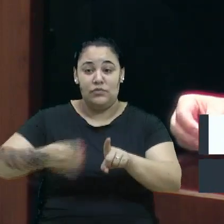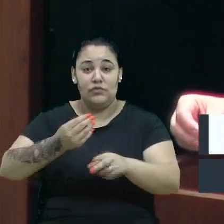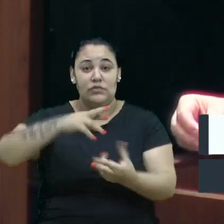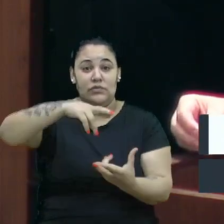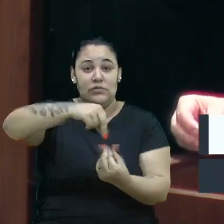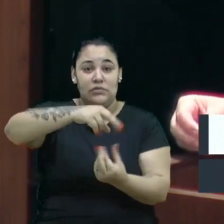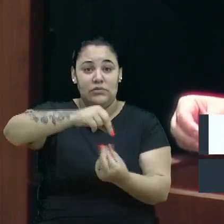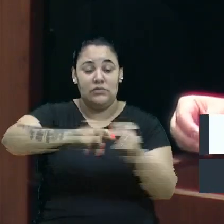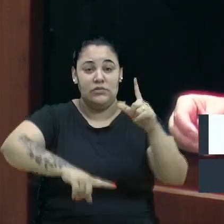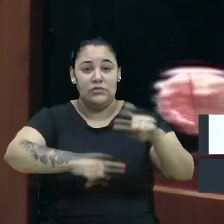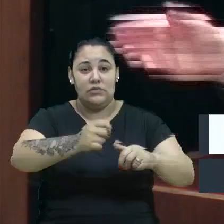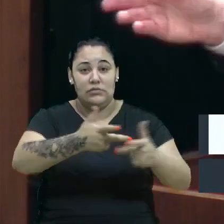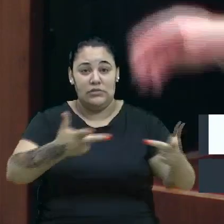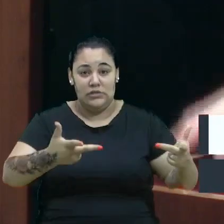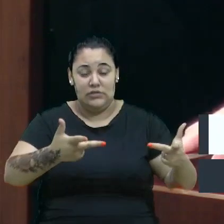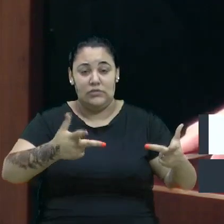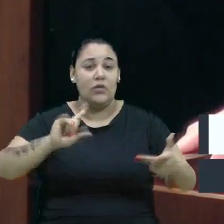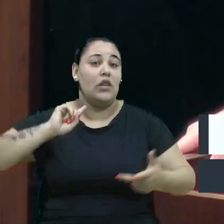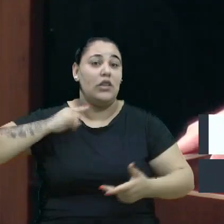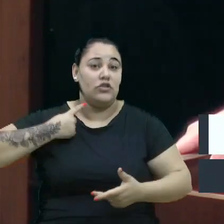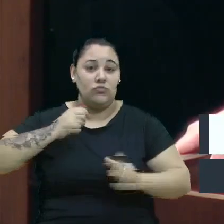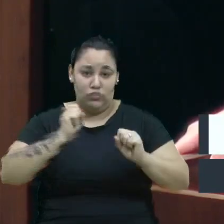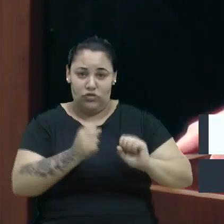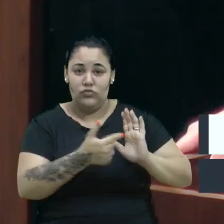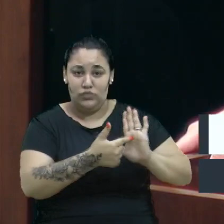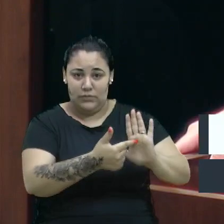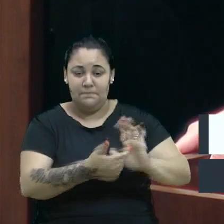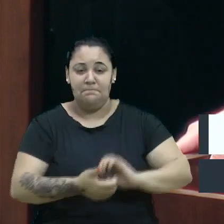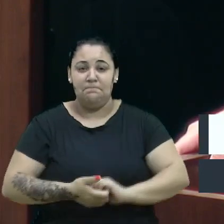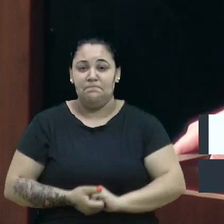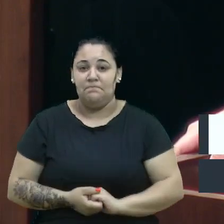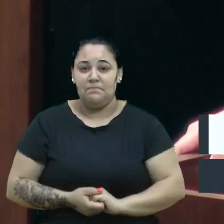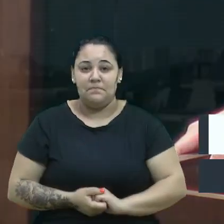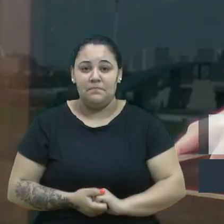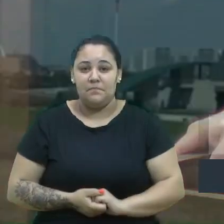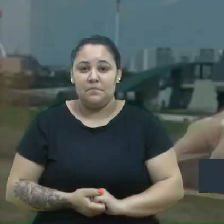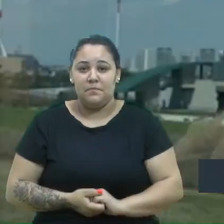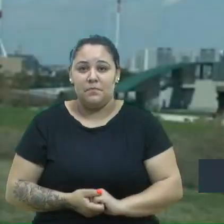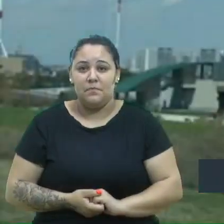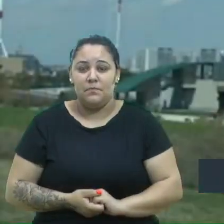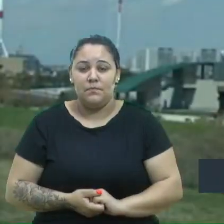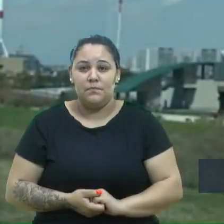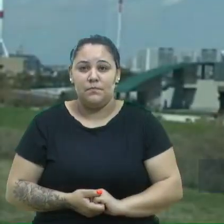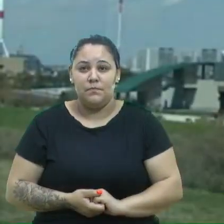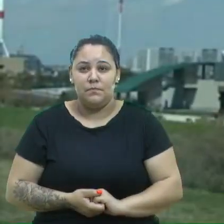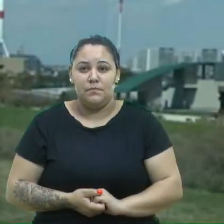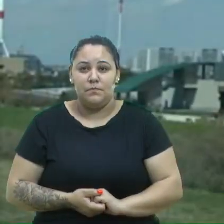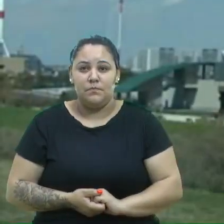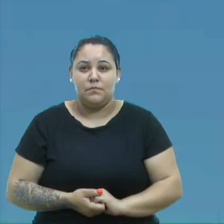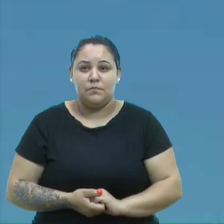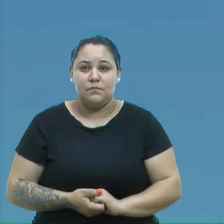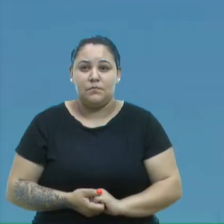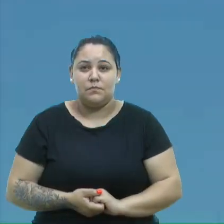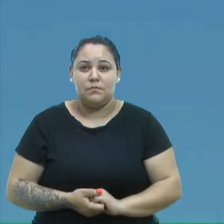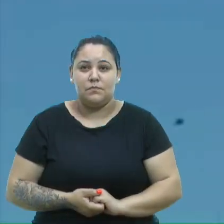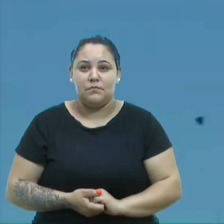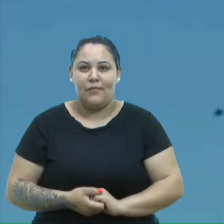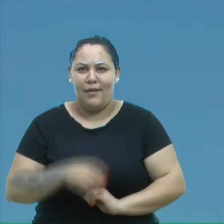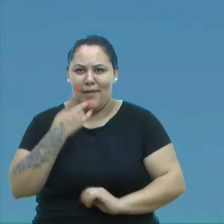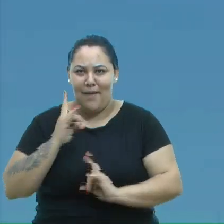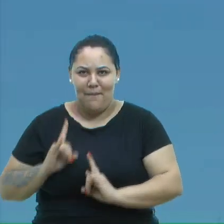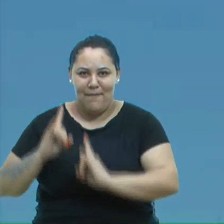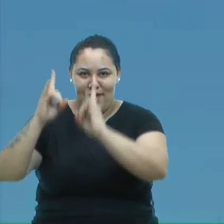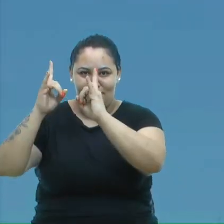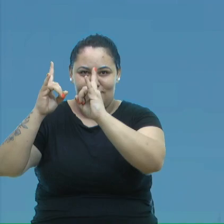de materiais e de lixo. Poderia mostrar o vídeo, por favor? Parecem prédios, mas são